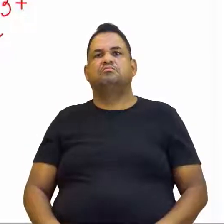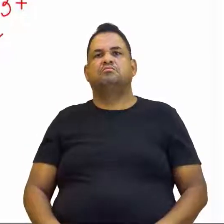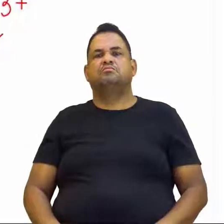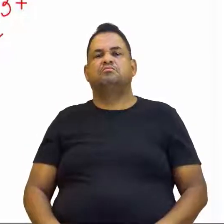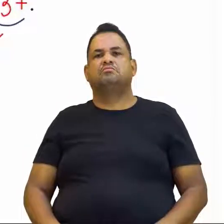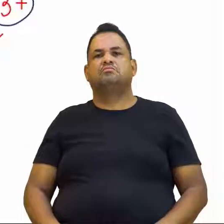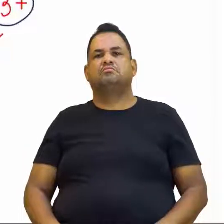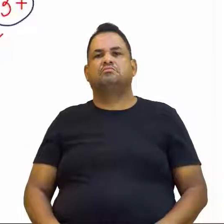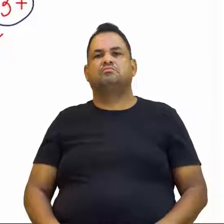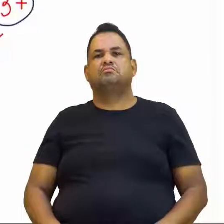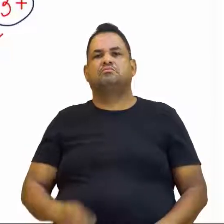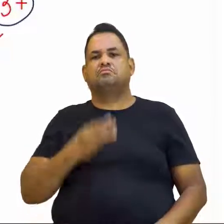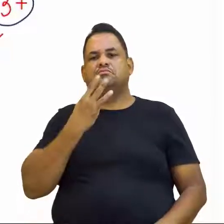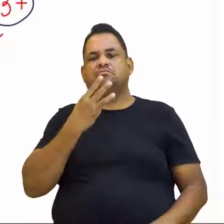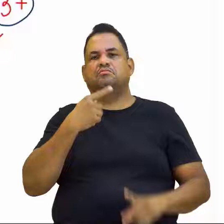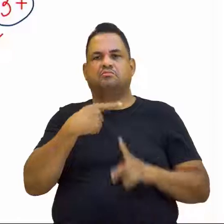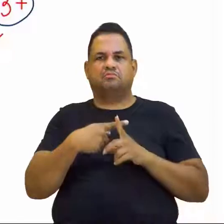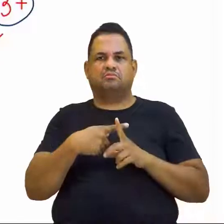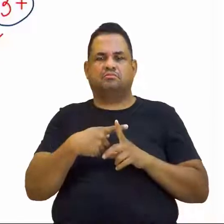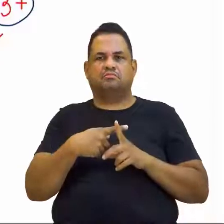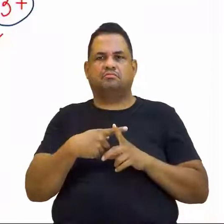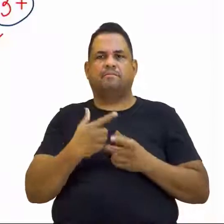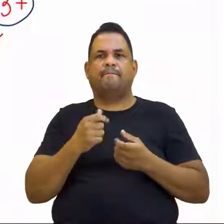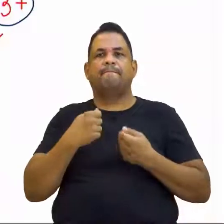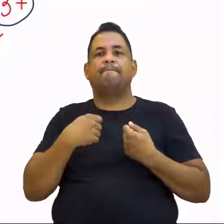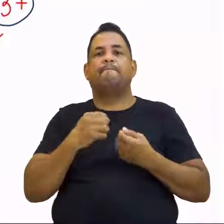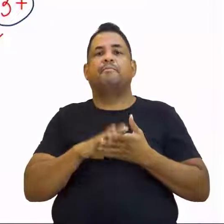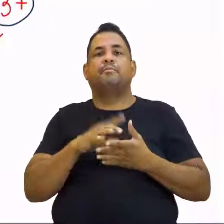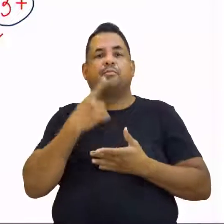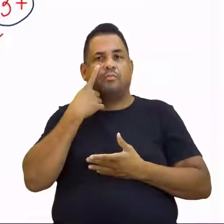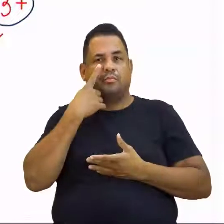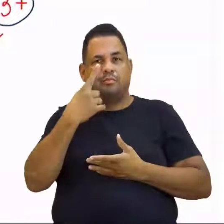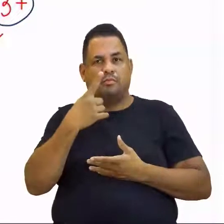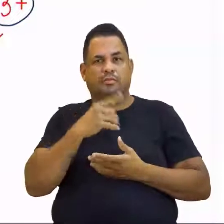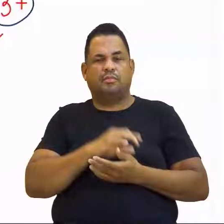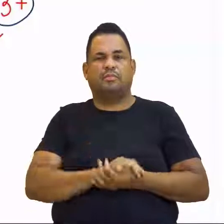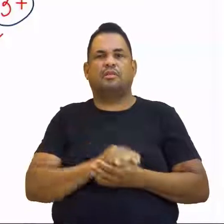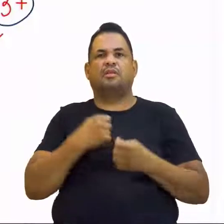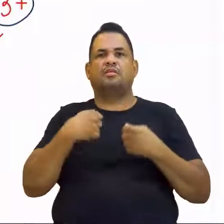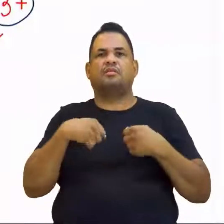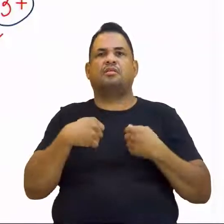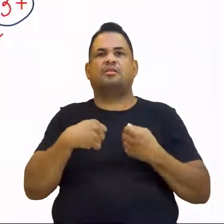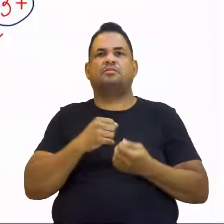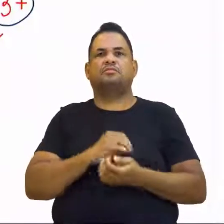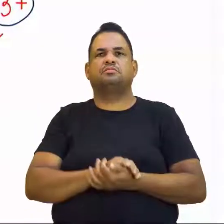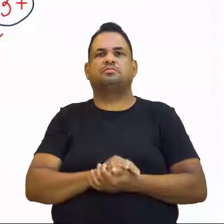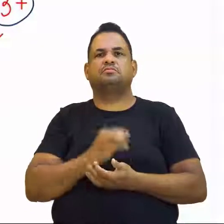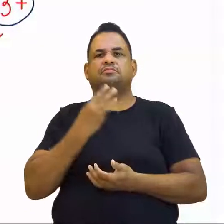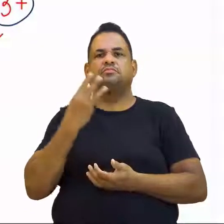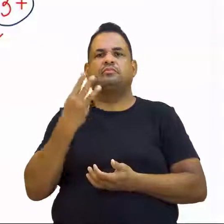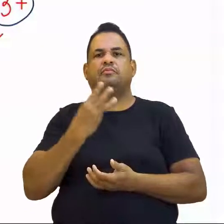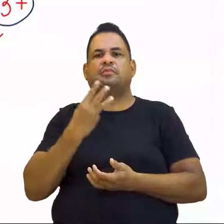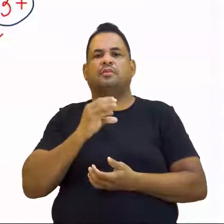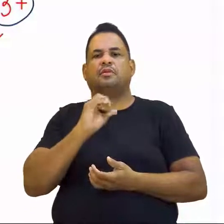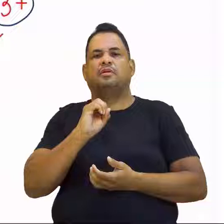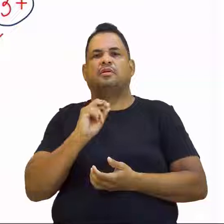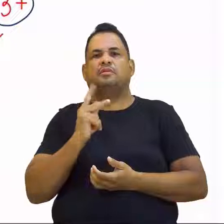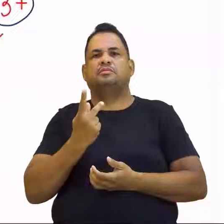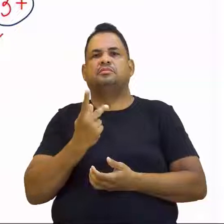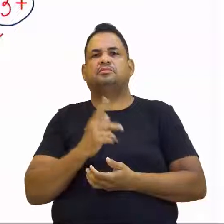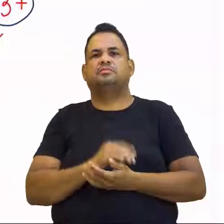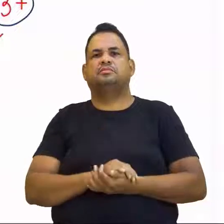alumínio? 3+. O que eu vou ter que observar? Que eu vou precisar de 3 hidroxilas, então vai ficar